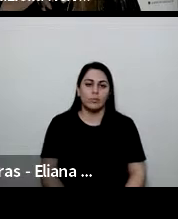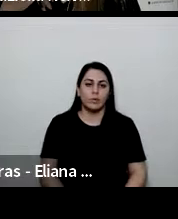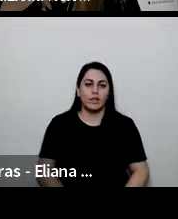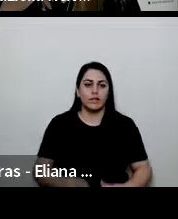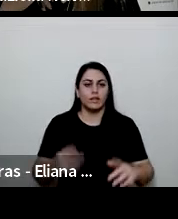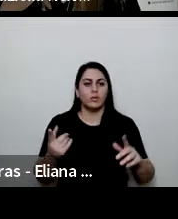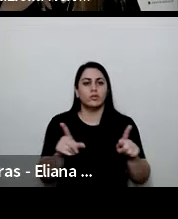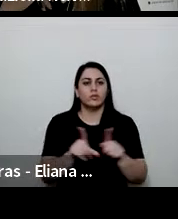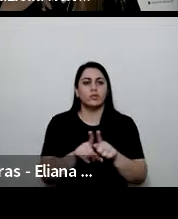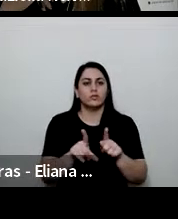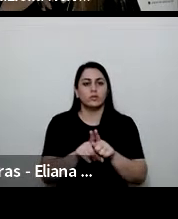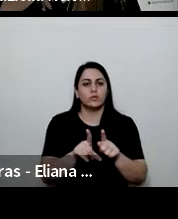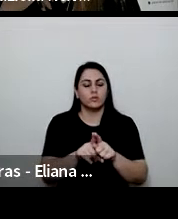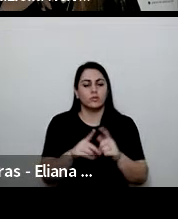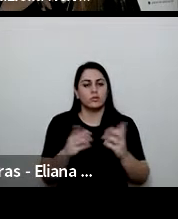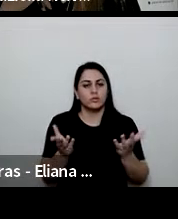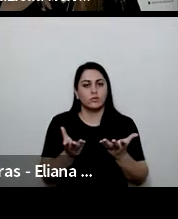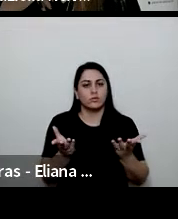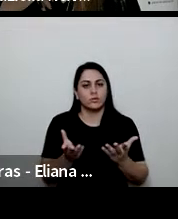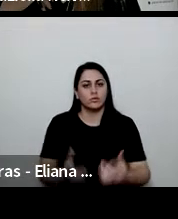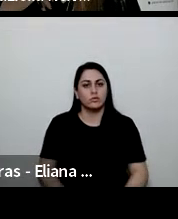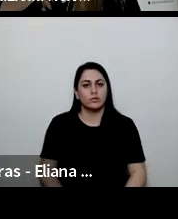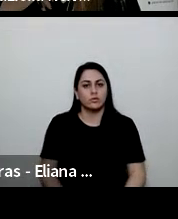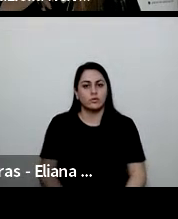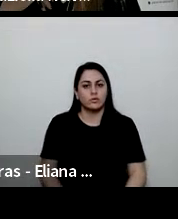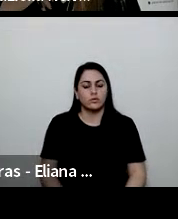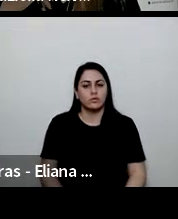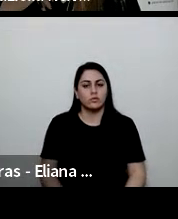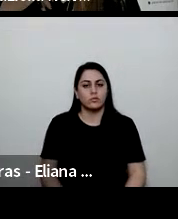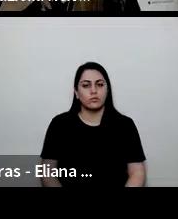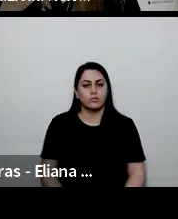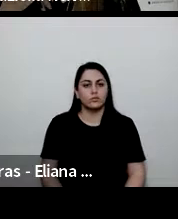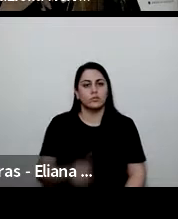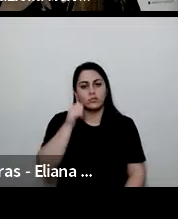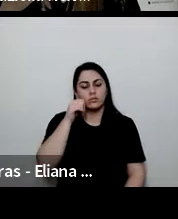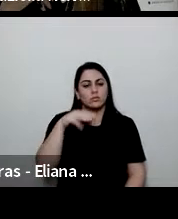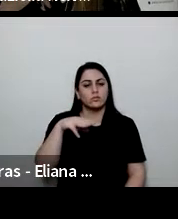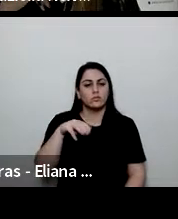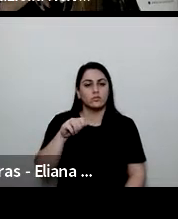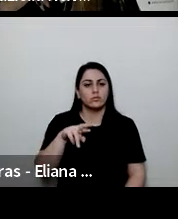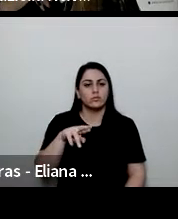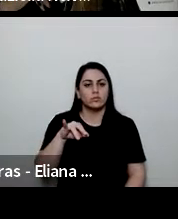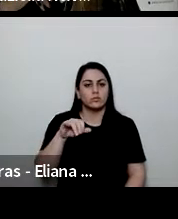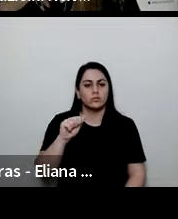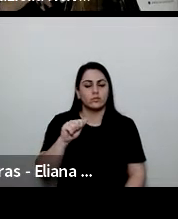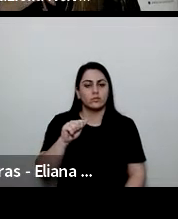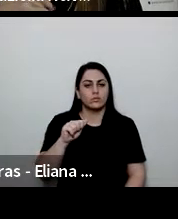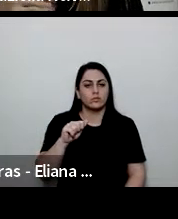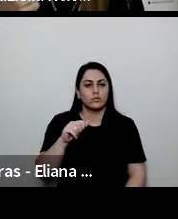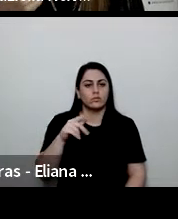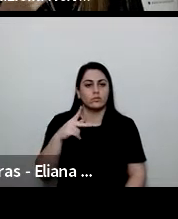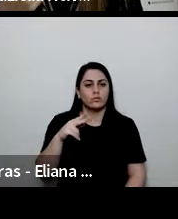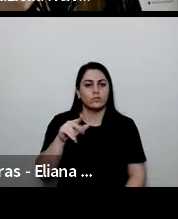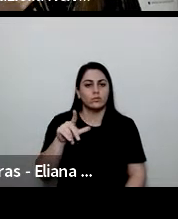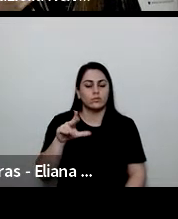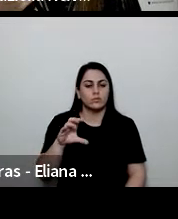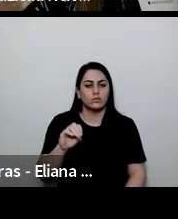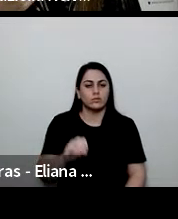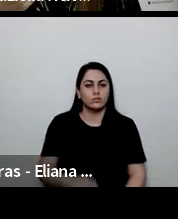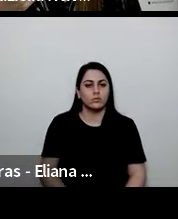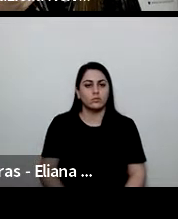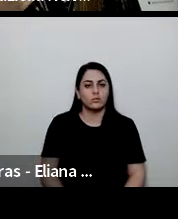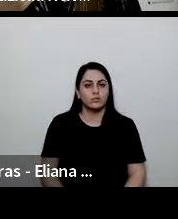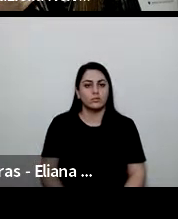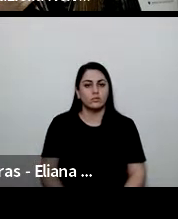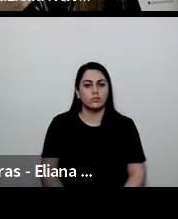né Doutor é a Maria Paula de fato era a candidata uma desse período do Nascimento Pinheiro